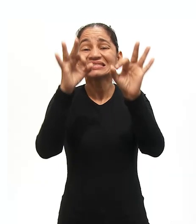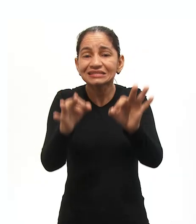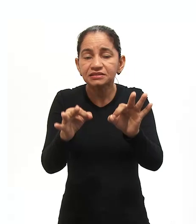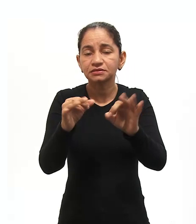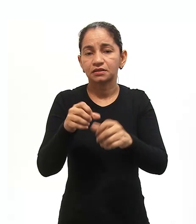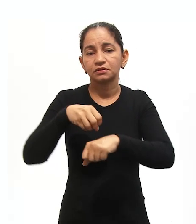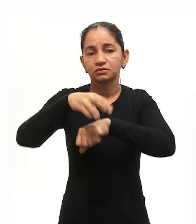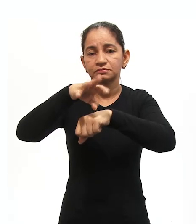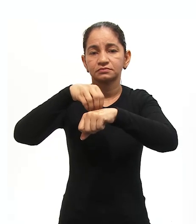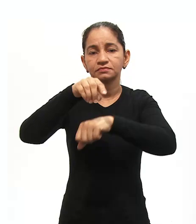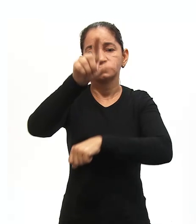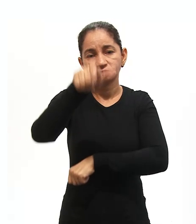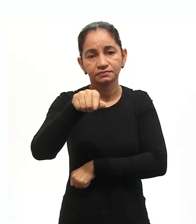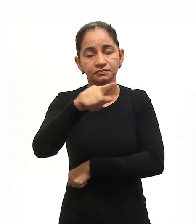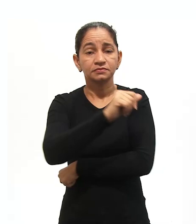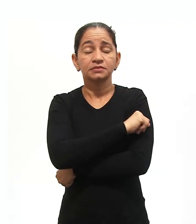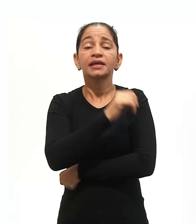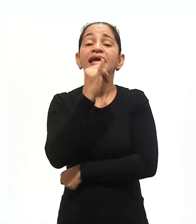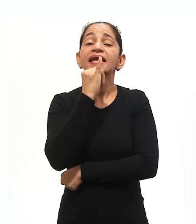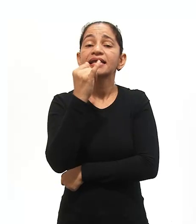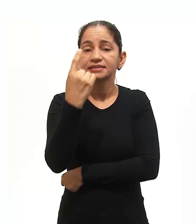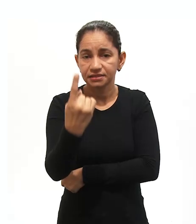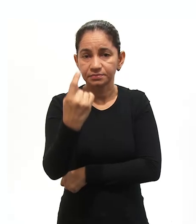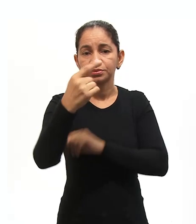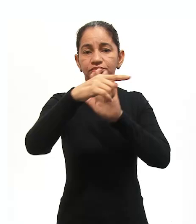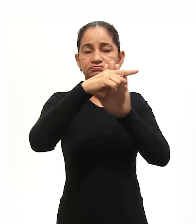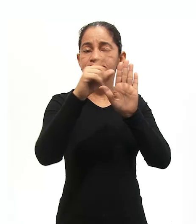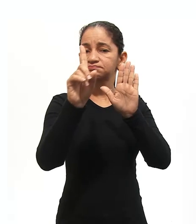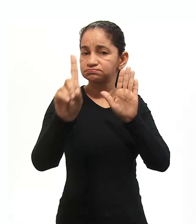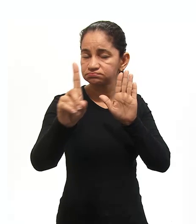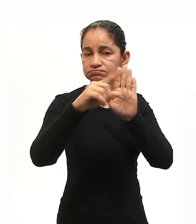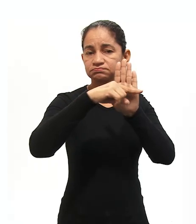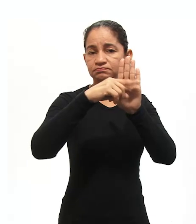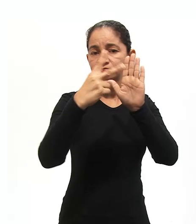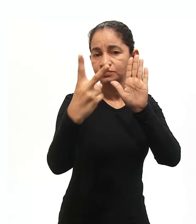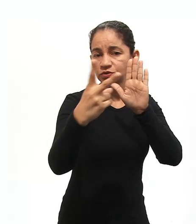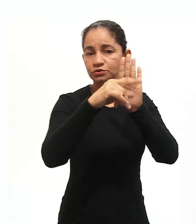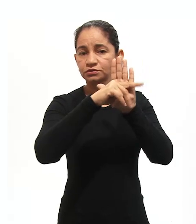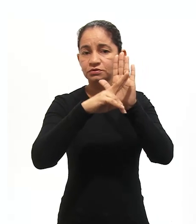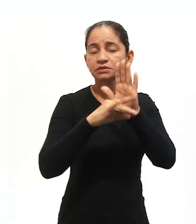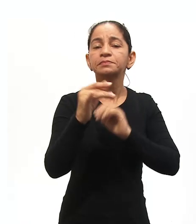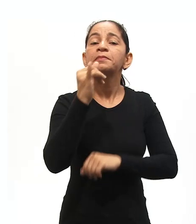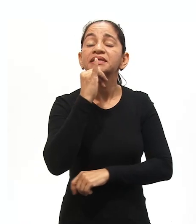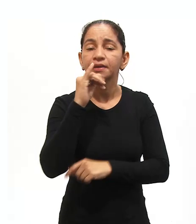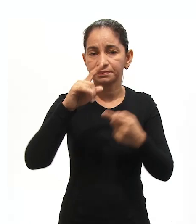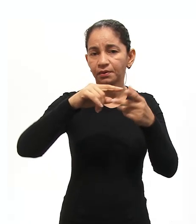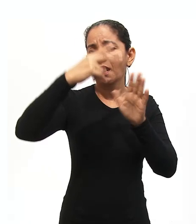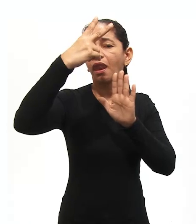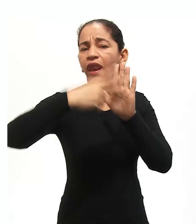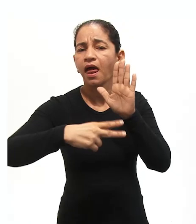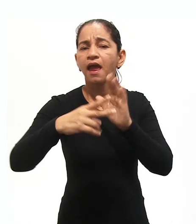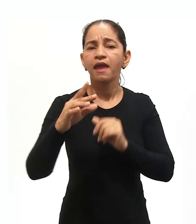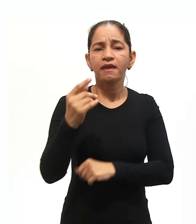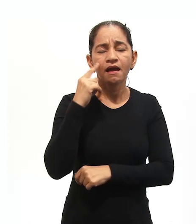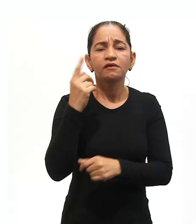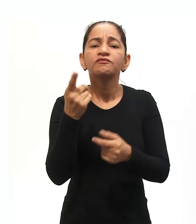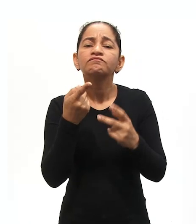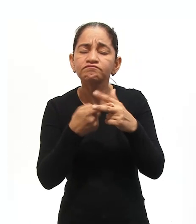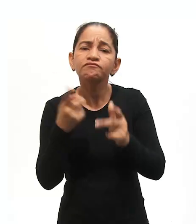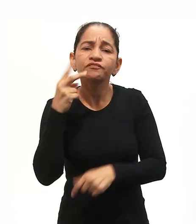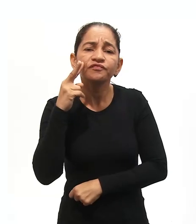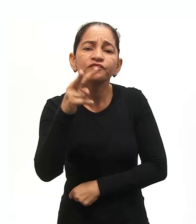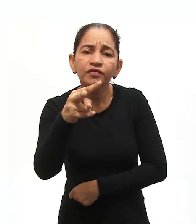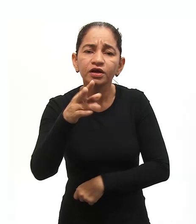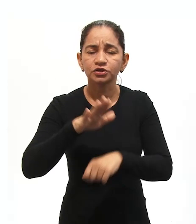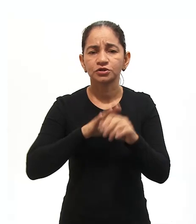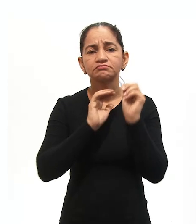que orientem o estudante. Um exemplo, criar uma sequência com leia, assista, reflita, resolva, verifique,